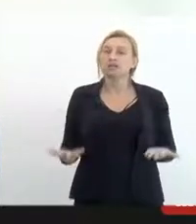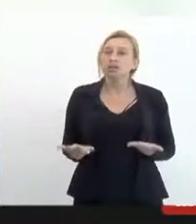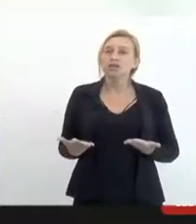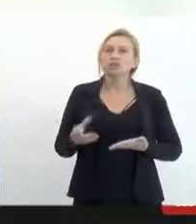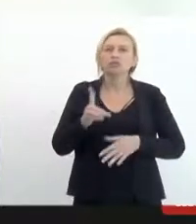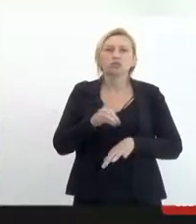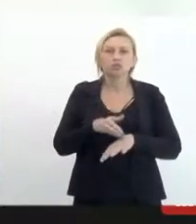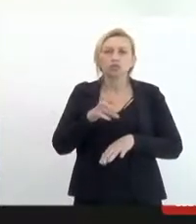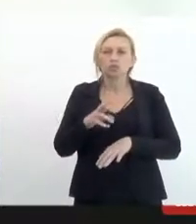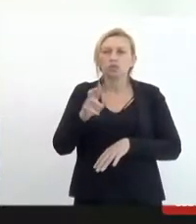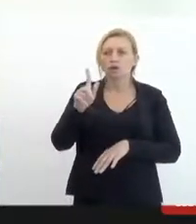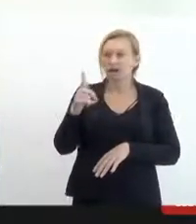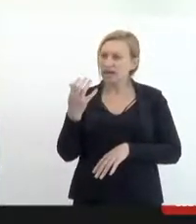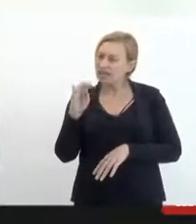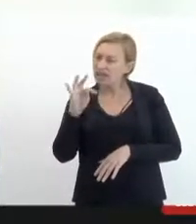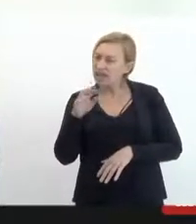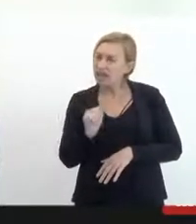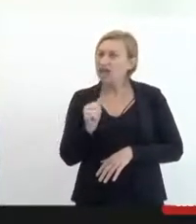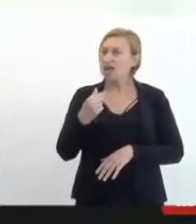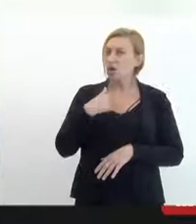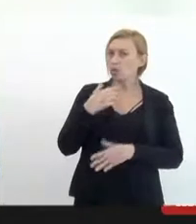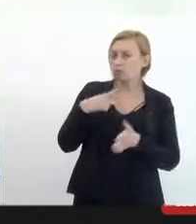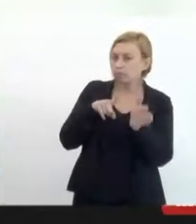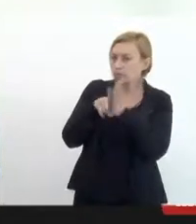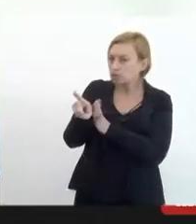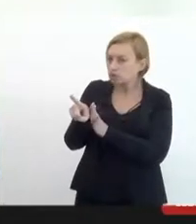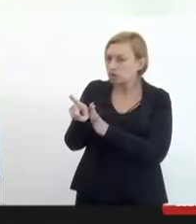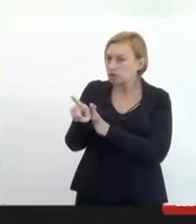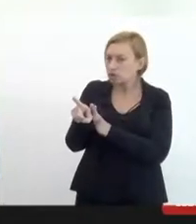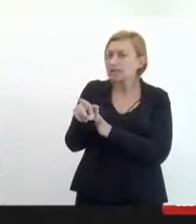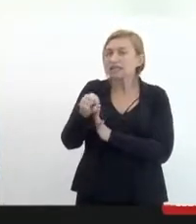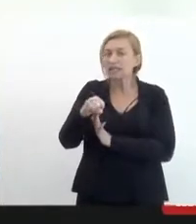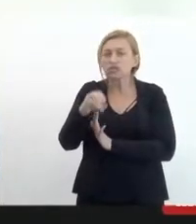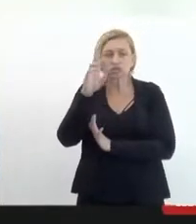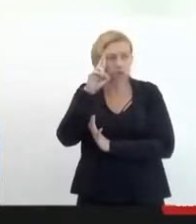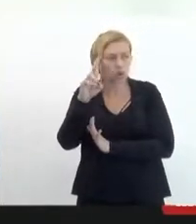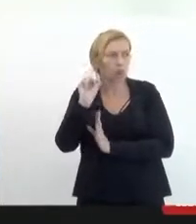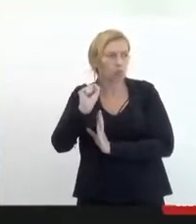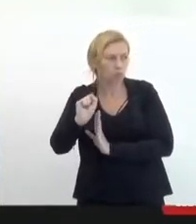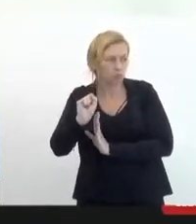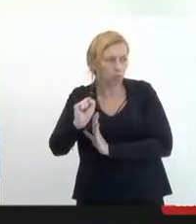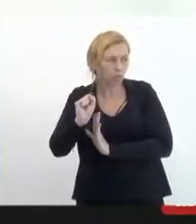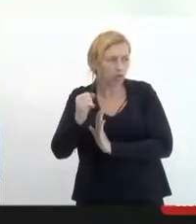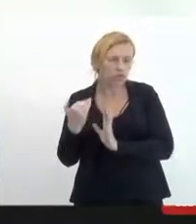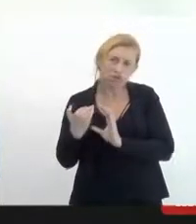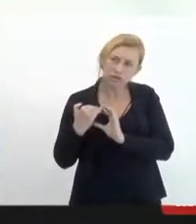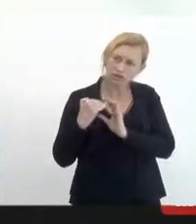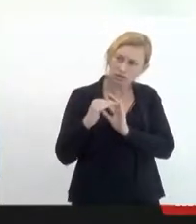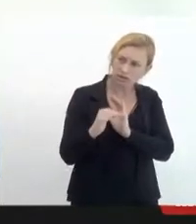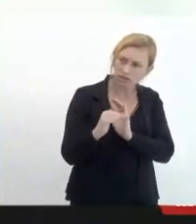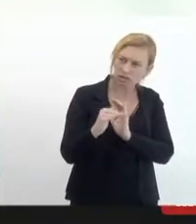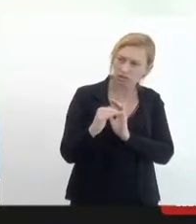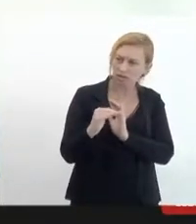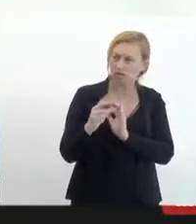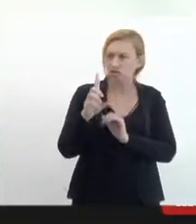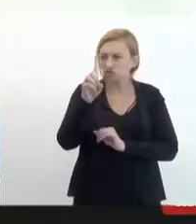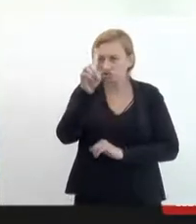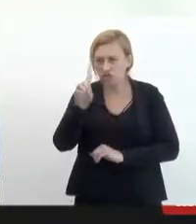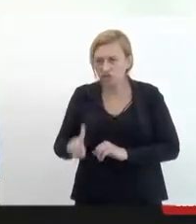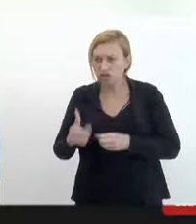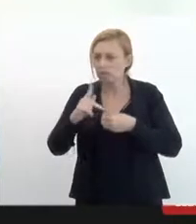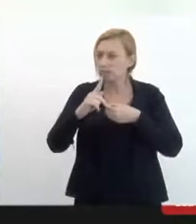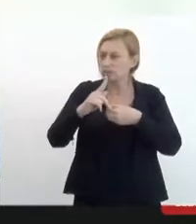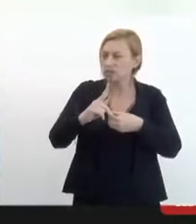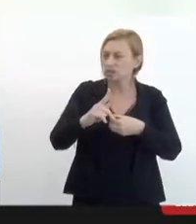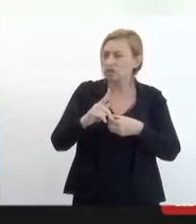doutor Gadelha, o que eu estou lhe perguntando é se o senhor pode levar à direção da Petrobras